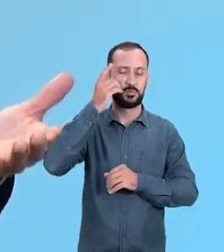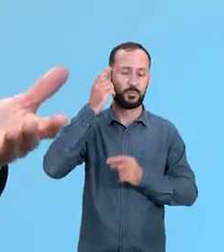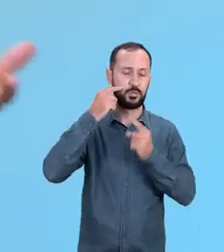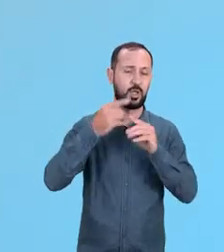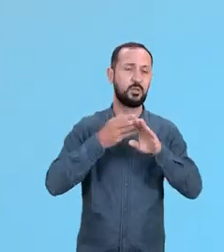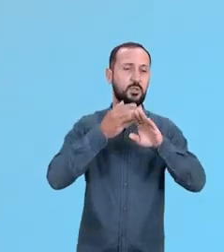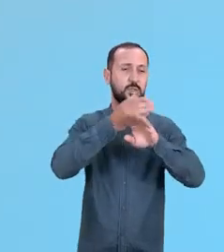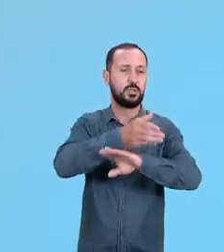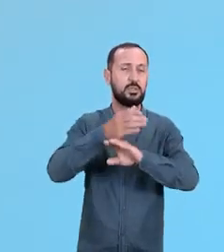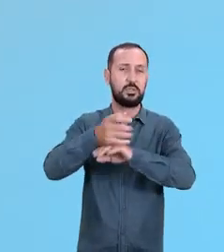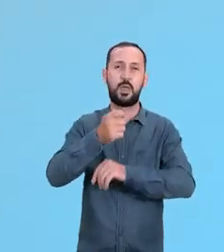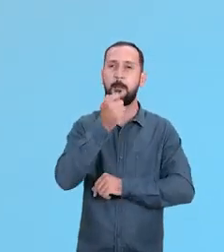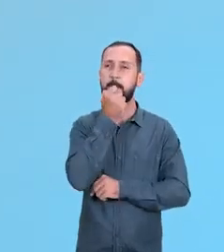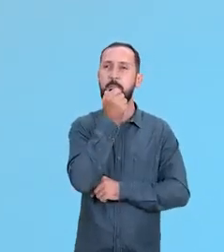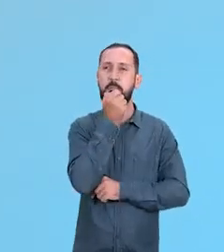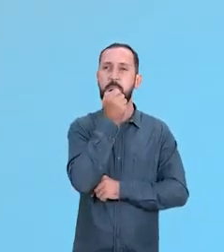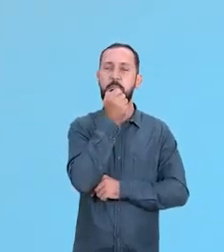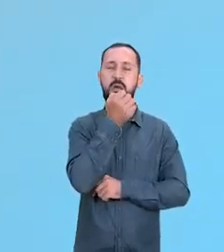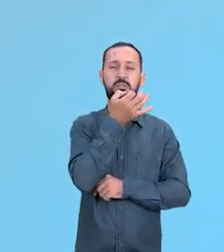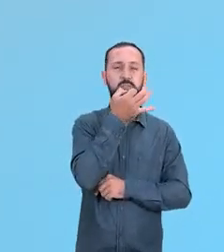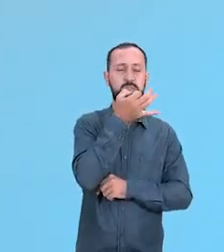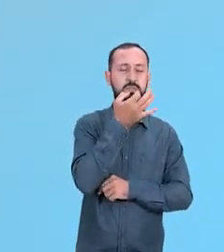indo em rádio, fazendo